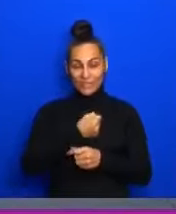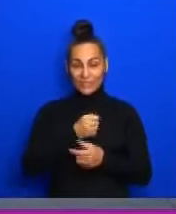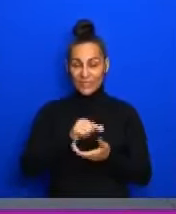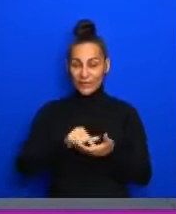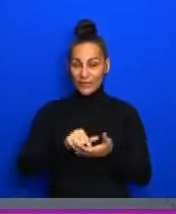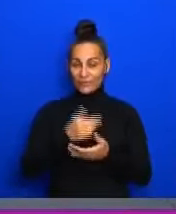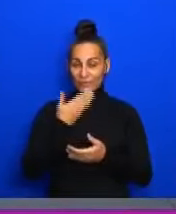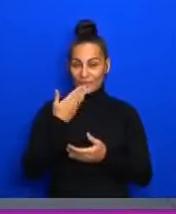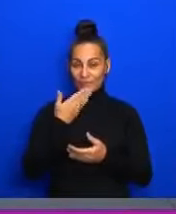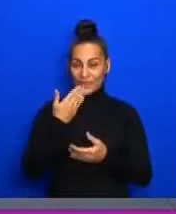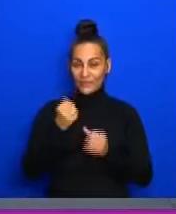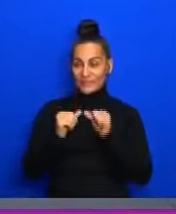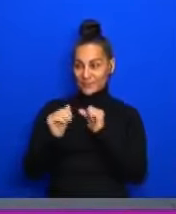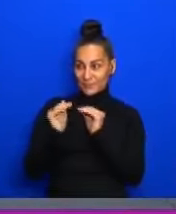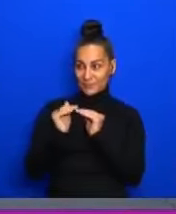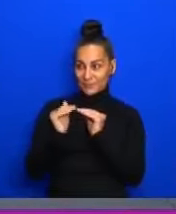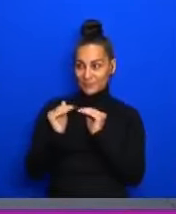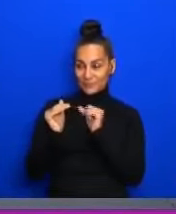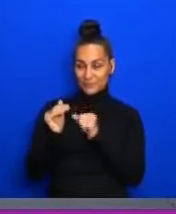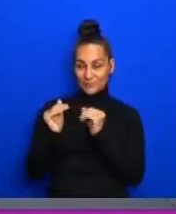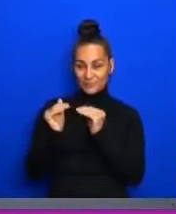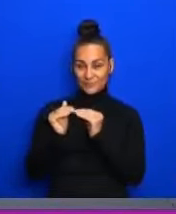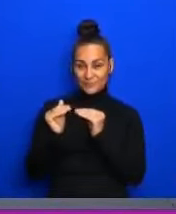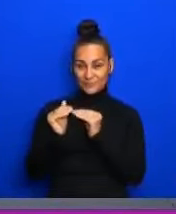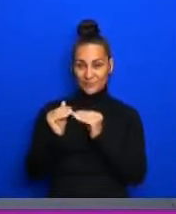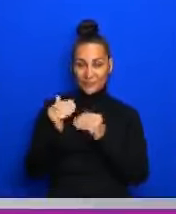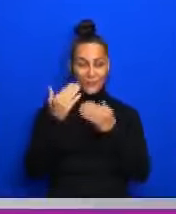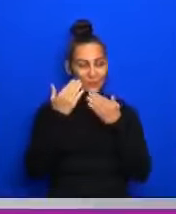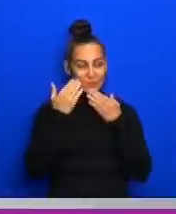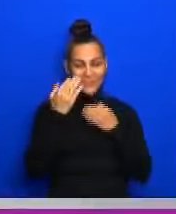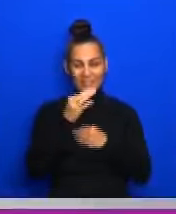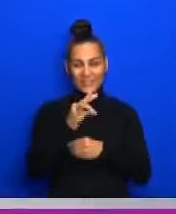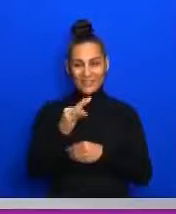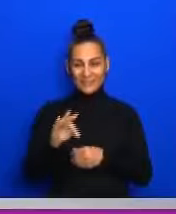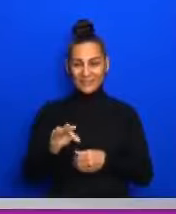sorteados da Loto Fácil? Sim, confirmo. Muito obrigado pelas confirmações.